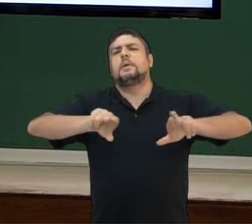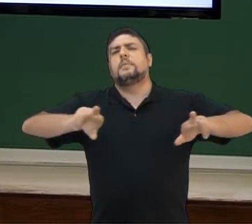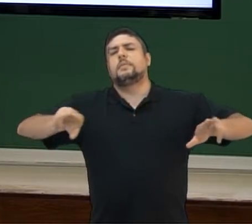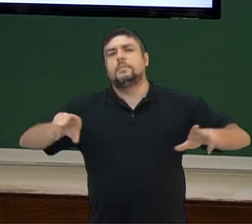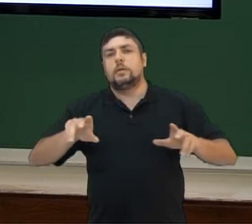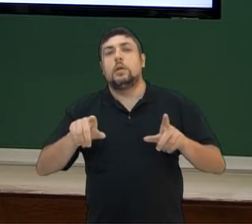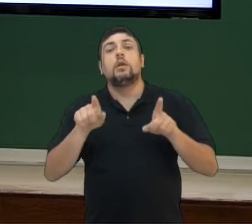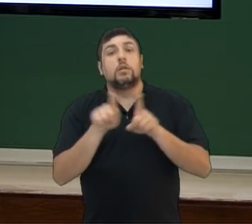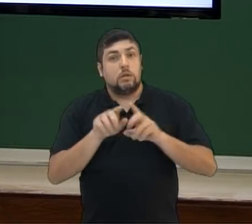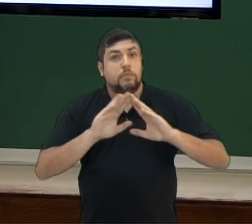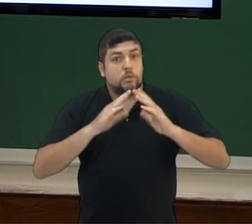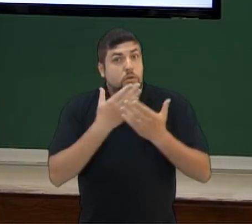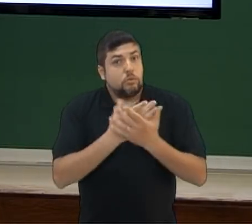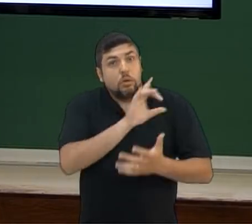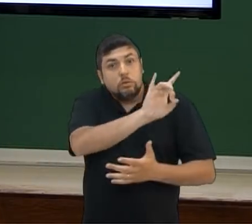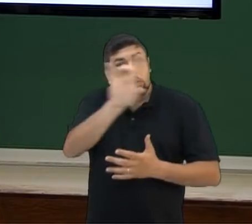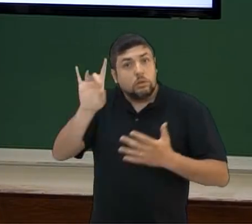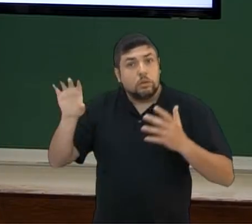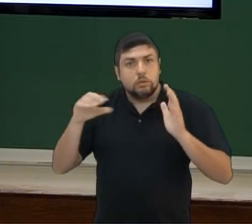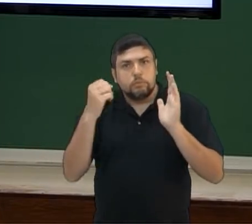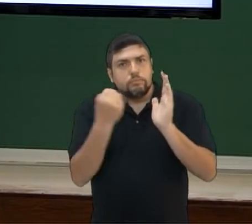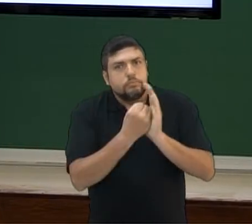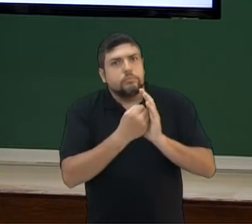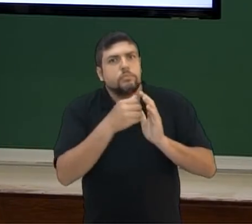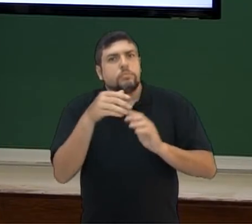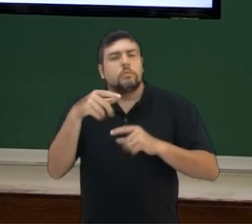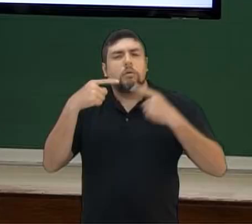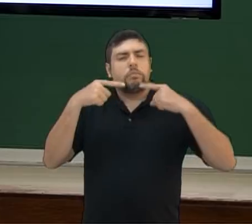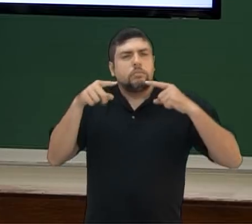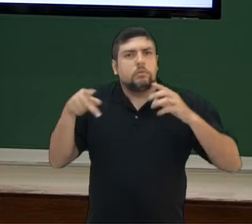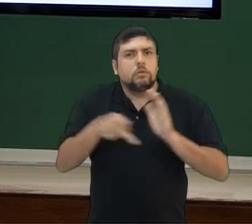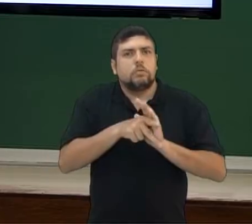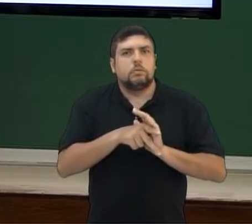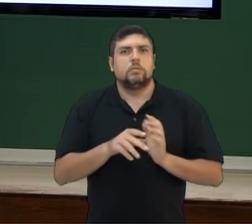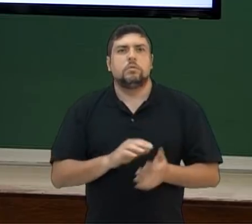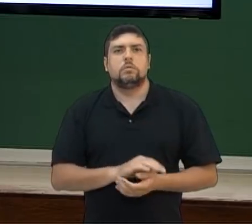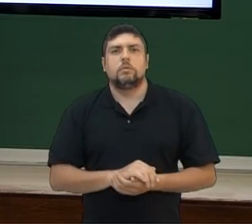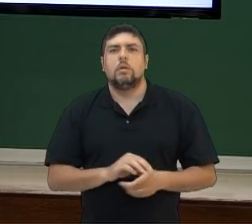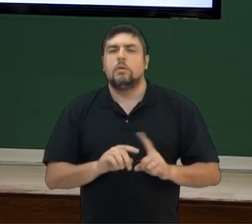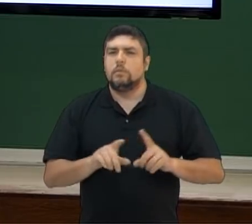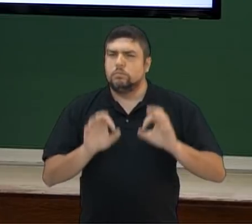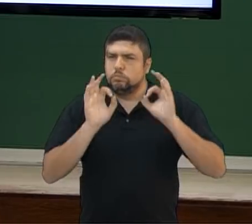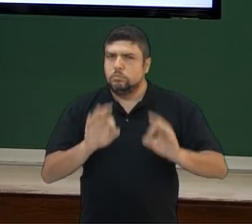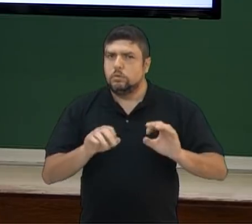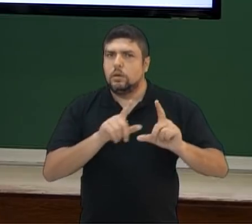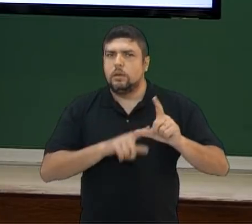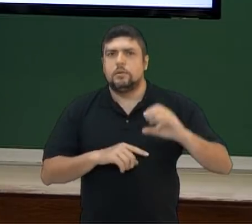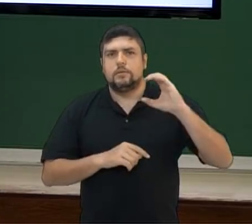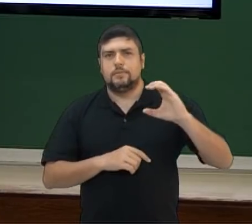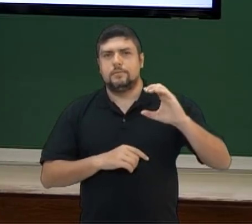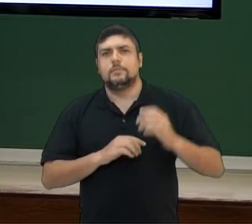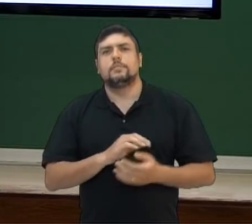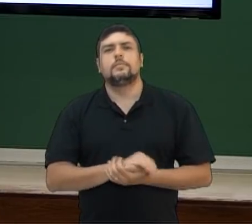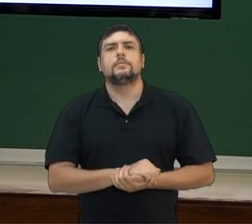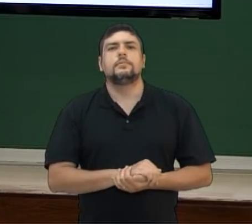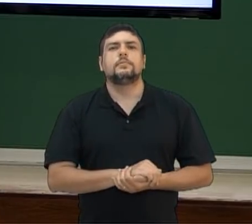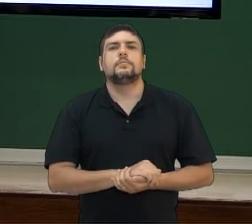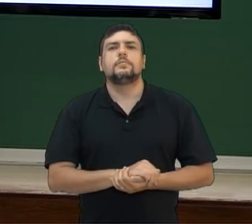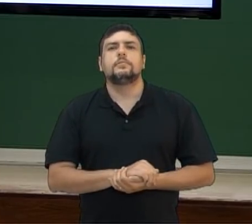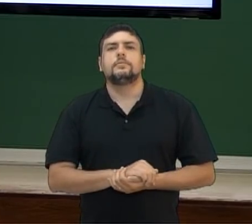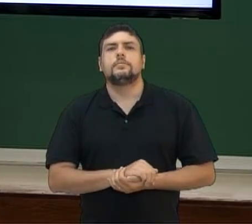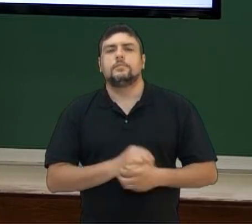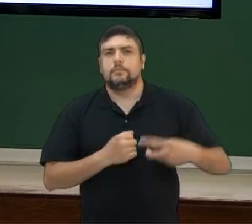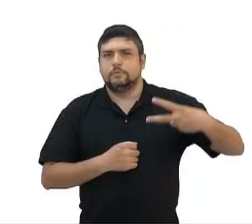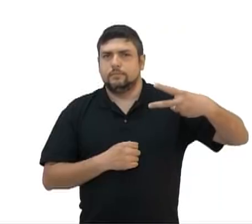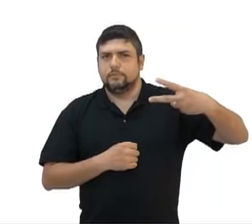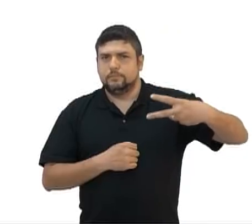cada escola tem o seu símbolo, seu hino. Mas a resposta correta aqui é a letra C, o sagrado. Muito bem, segunda questão do